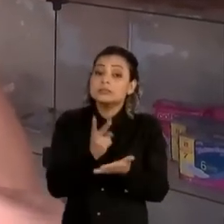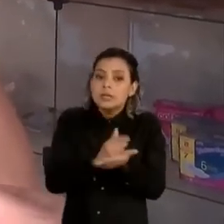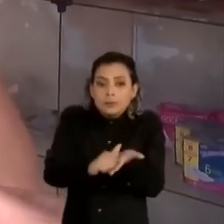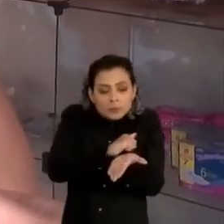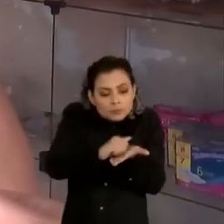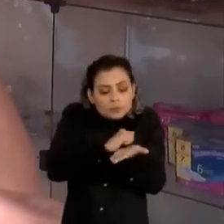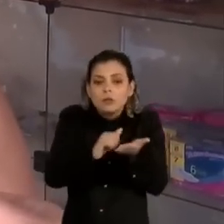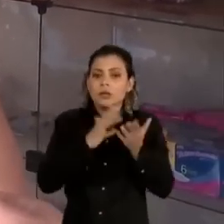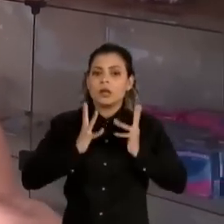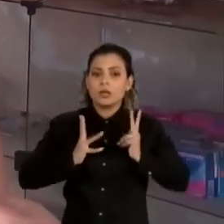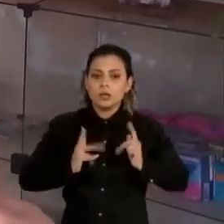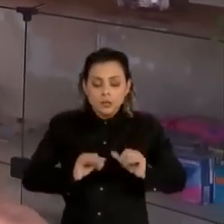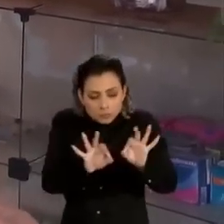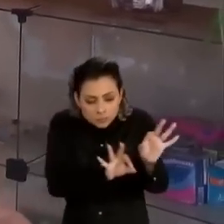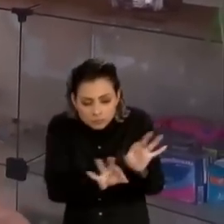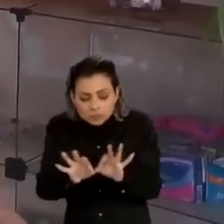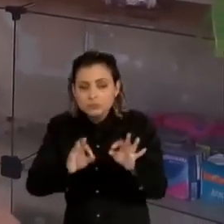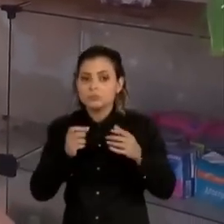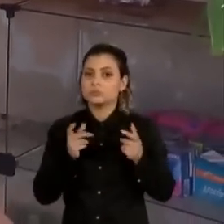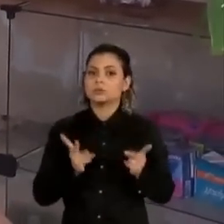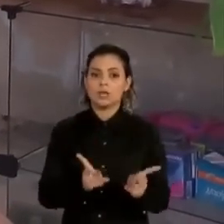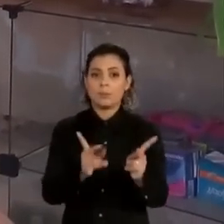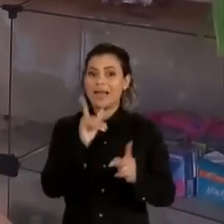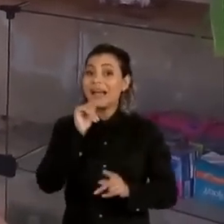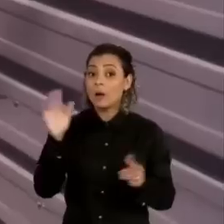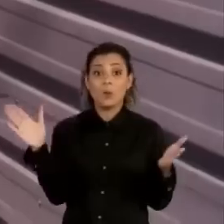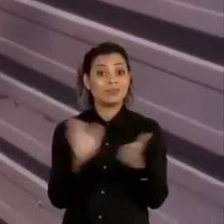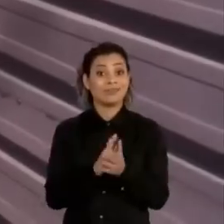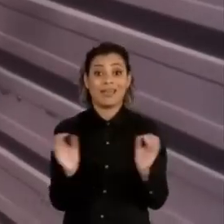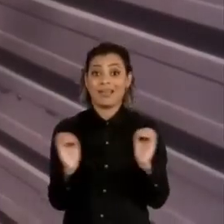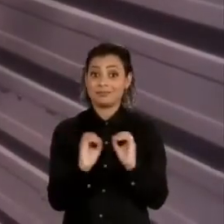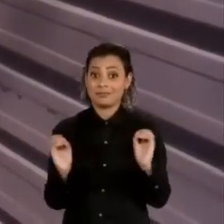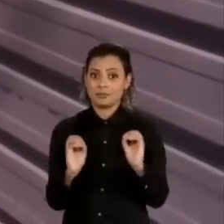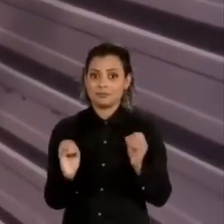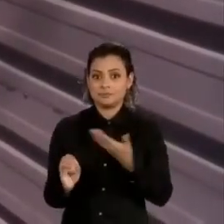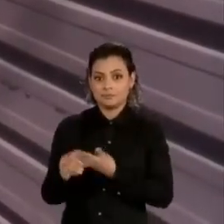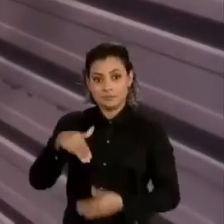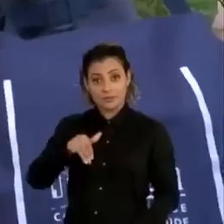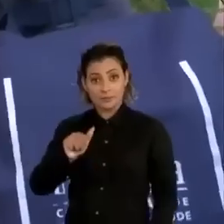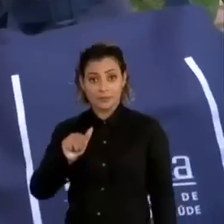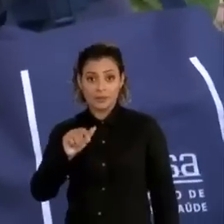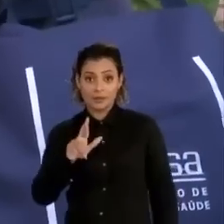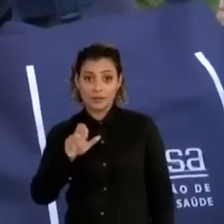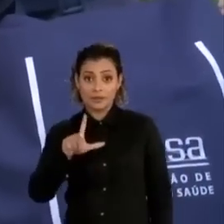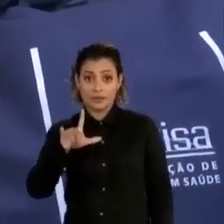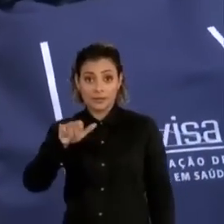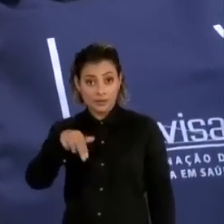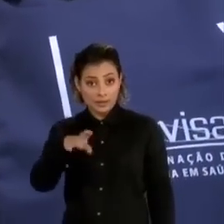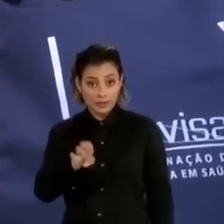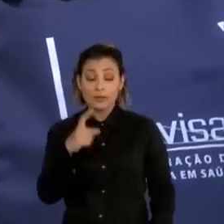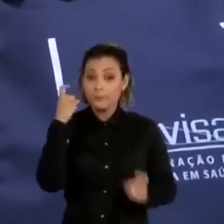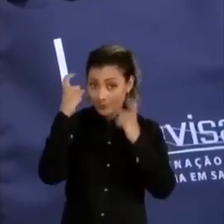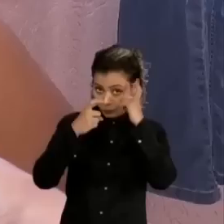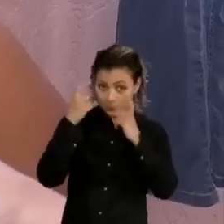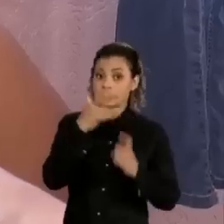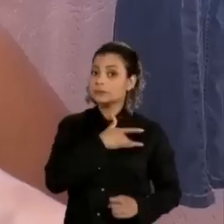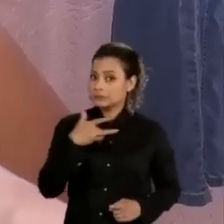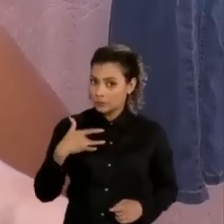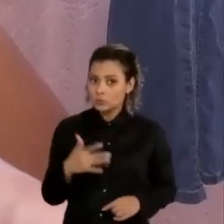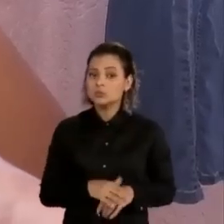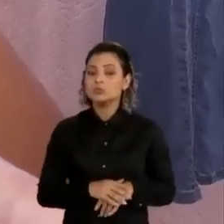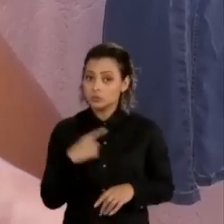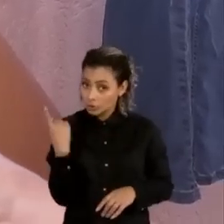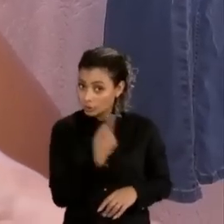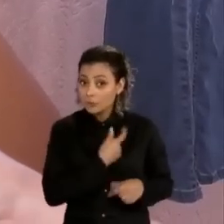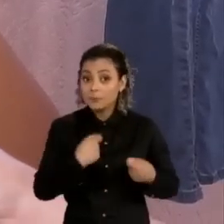sempre limpo, sempre sem uma gota de água em lugar nenhum. A dona Marilene também está preocupada com a saúde. Tem que